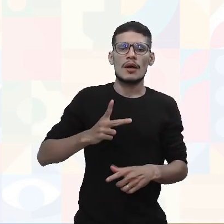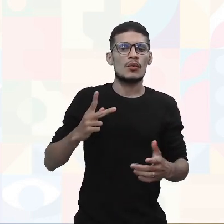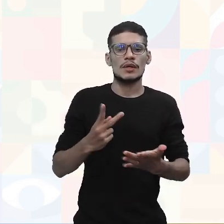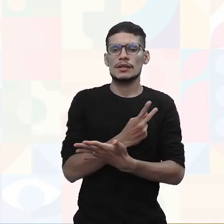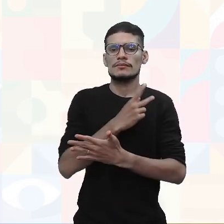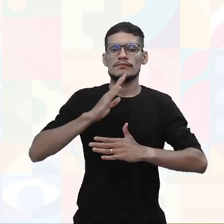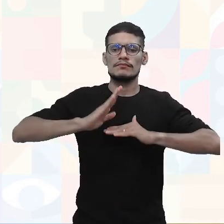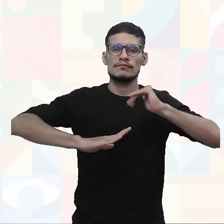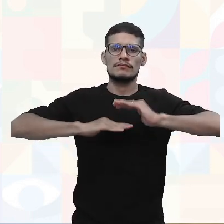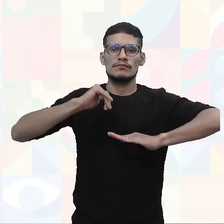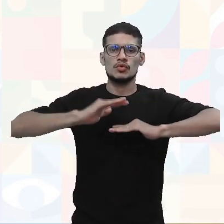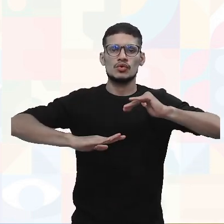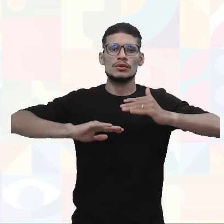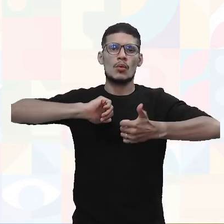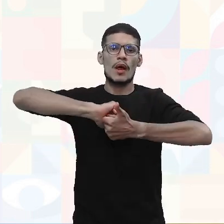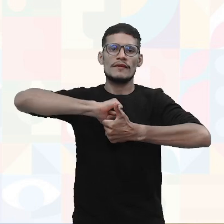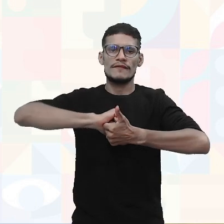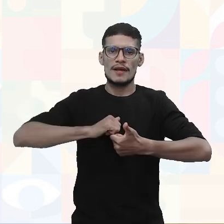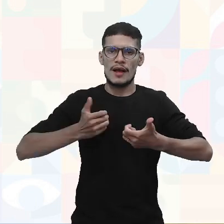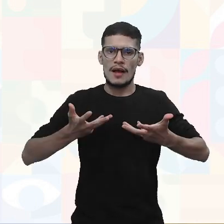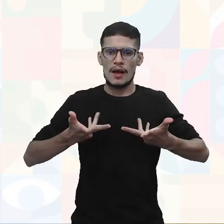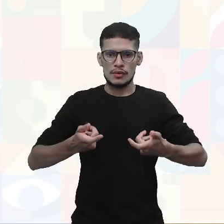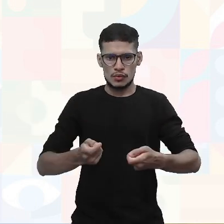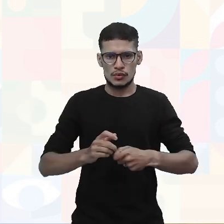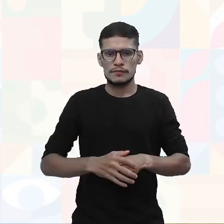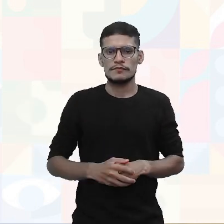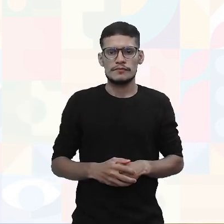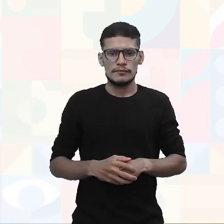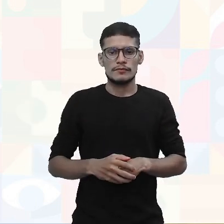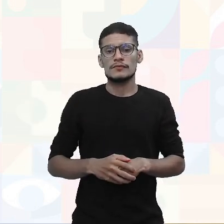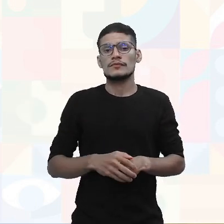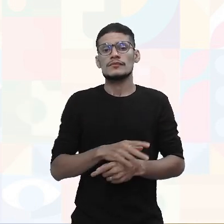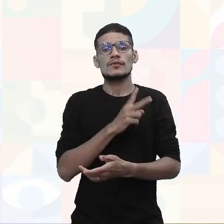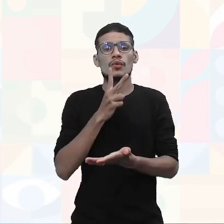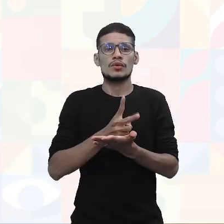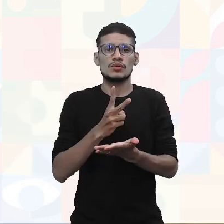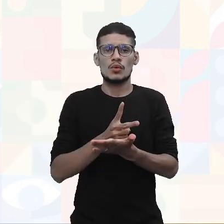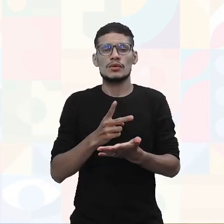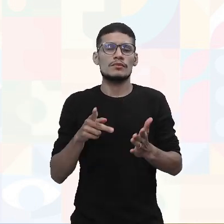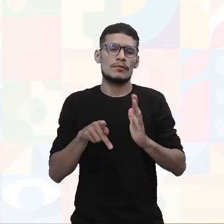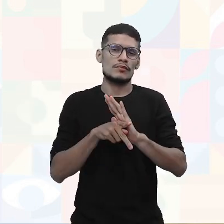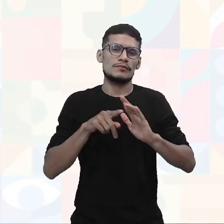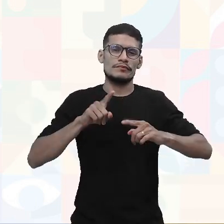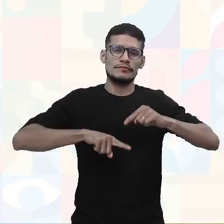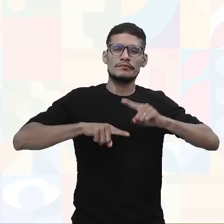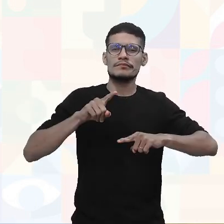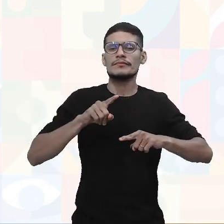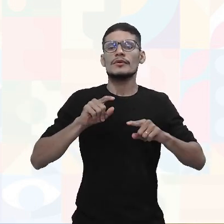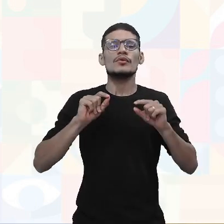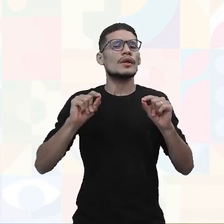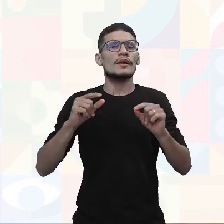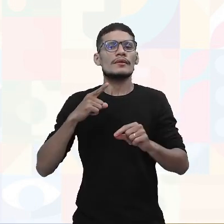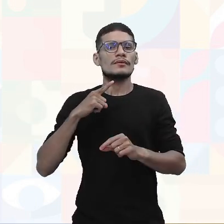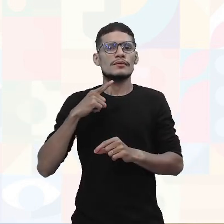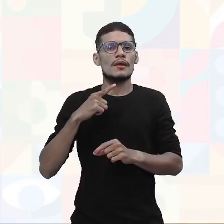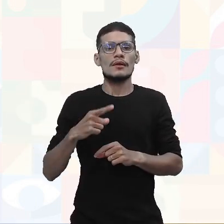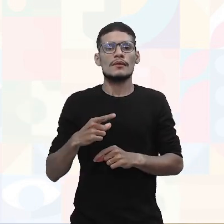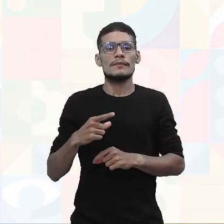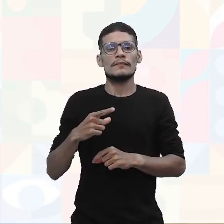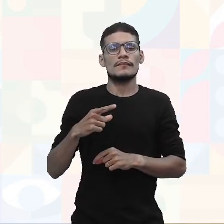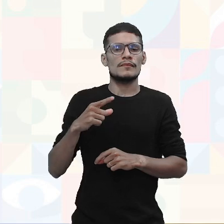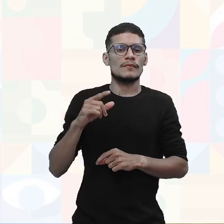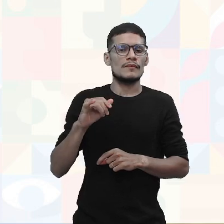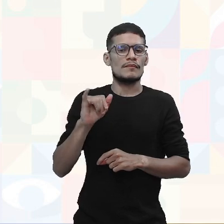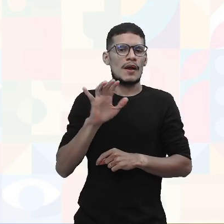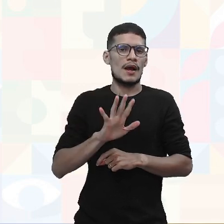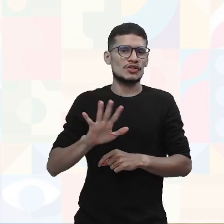por pessoas, né, qualificadas. Seguindo ainda sobre esses equipamentos, aí eu vou ter o quê? Nessas